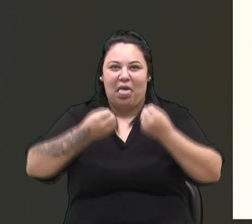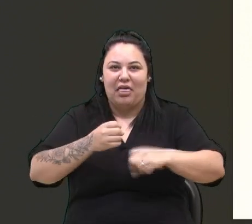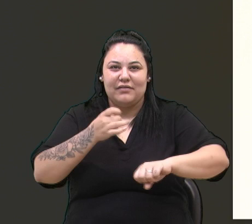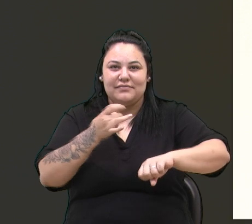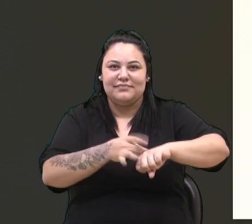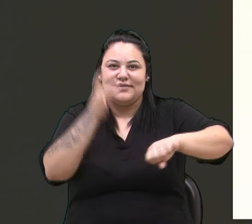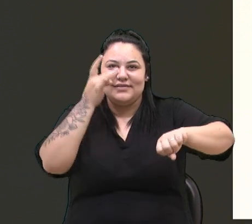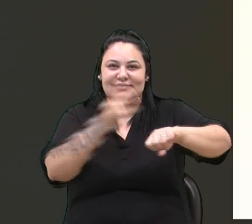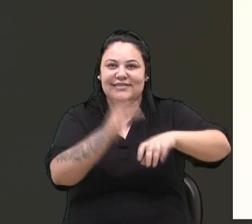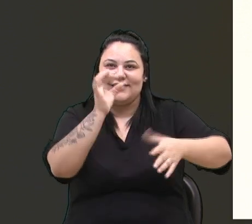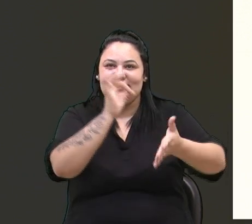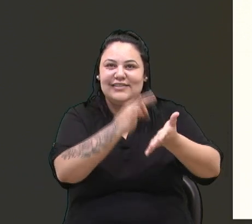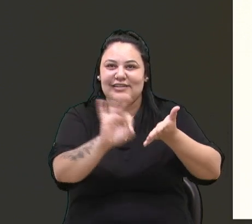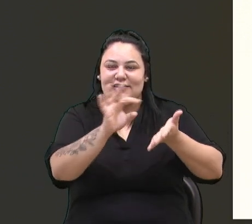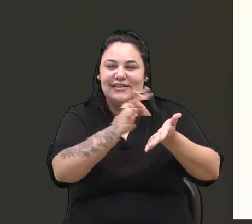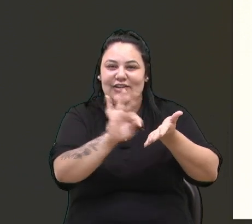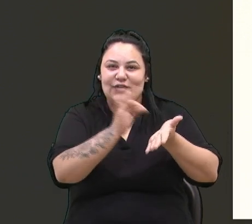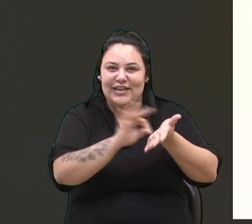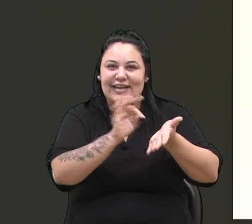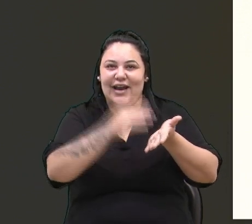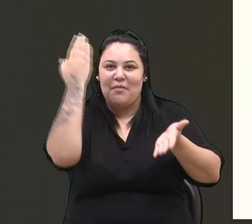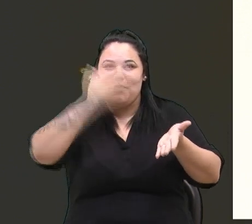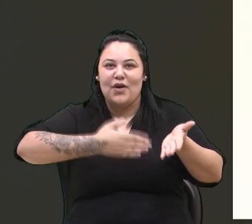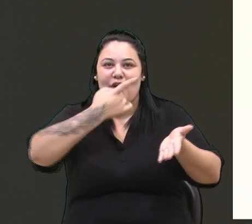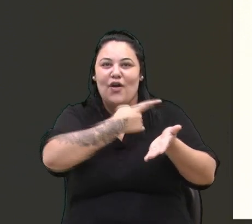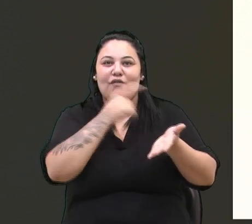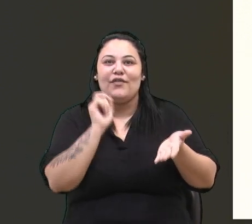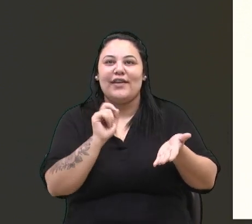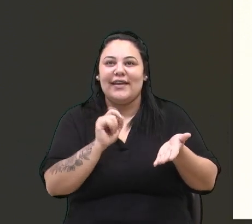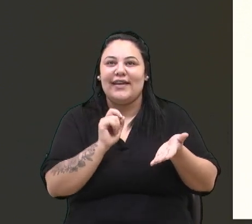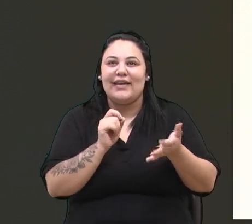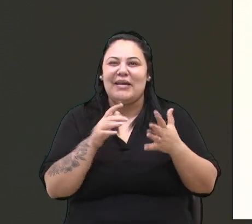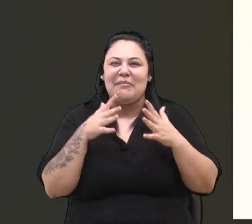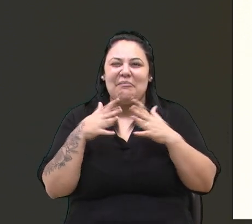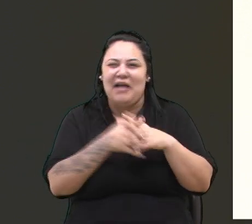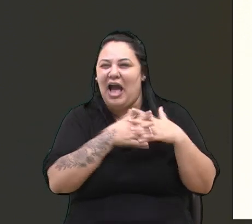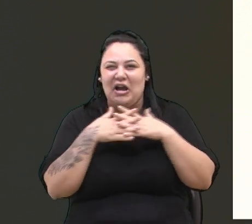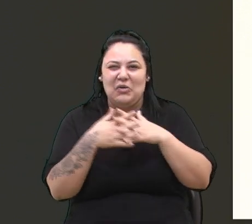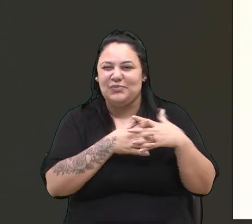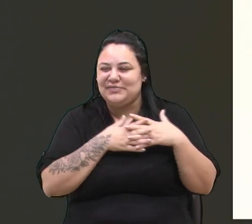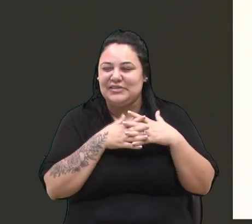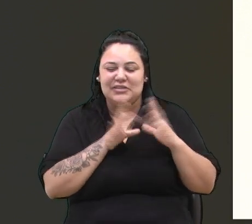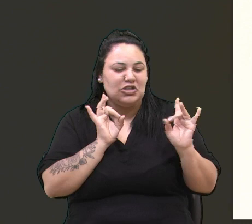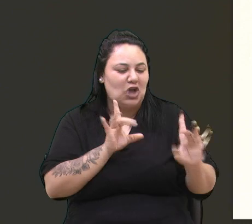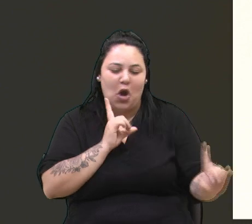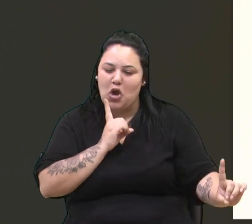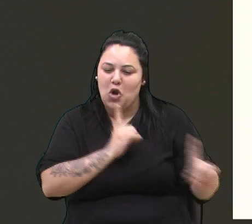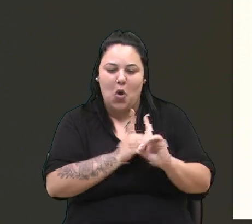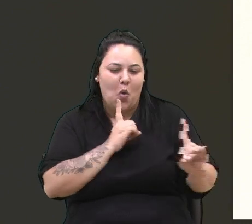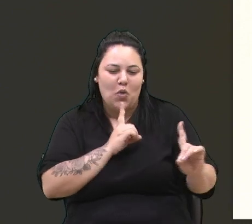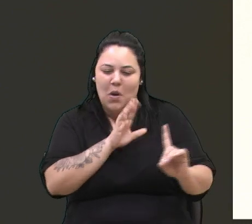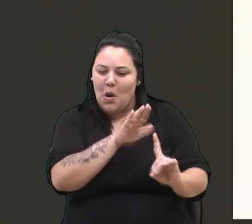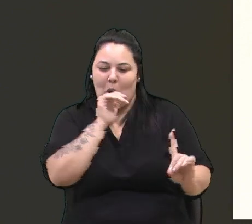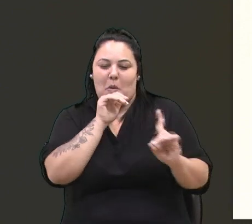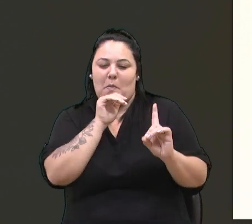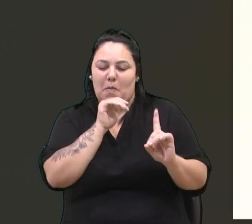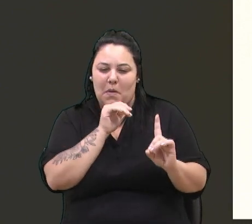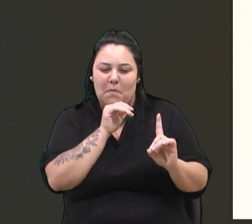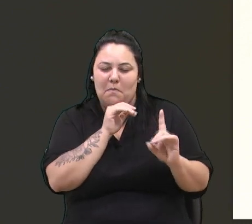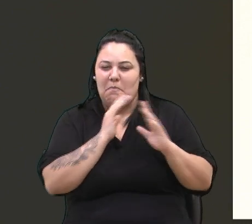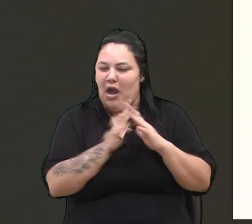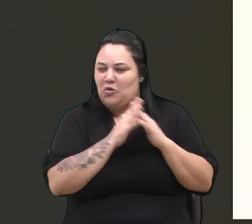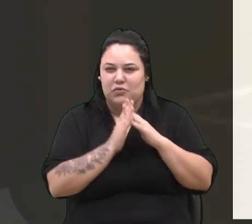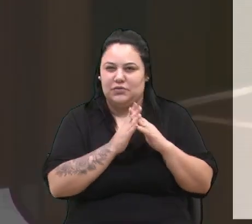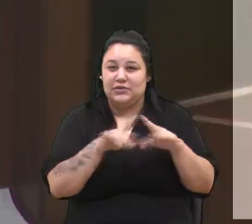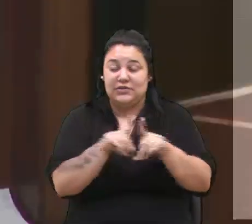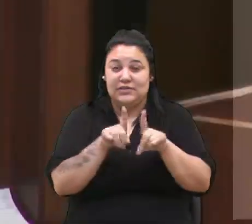janelas quebradas, ela comprova que desordem atrai desordem. E eu vou um pouquinho mais além também de